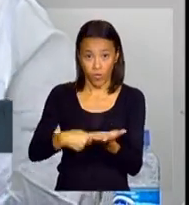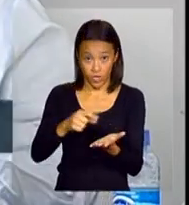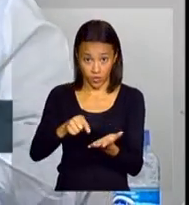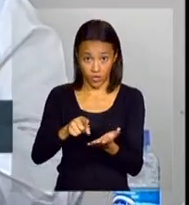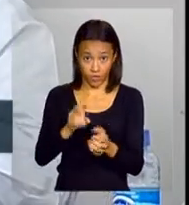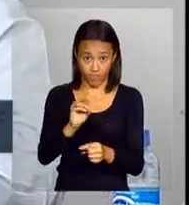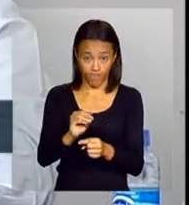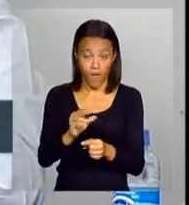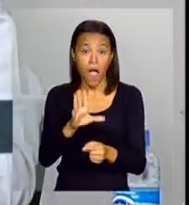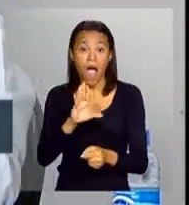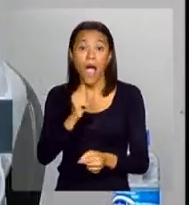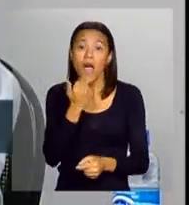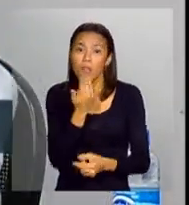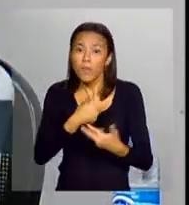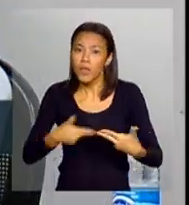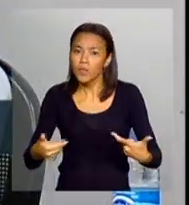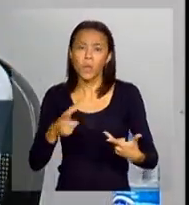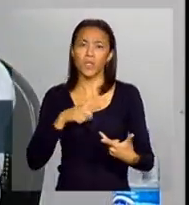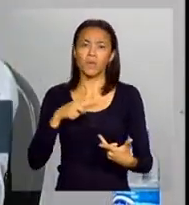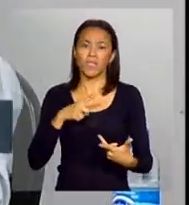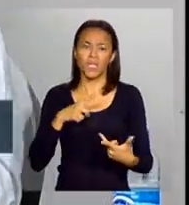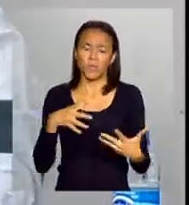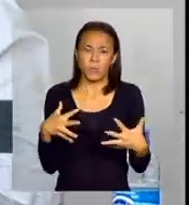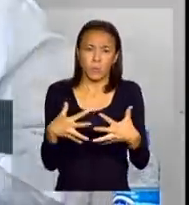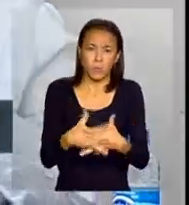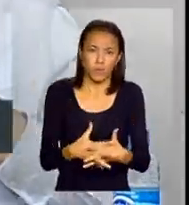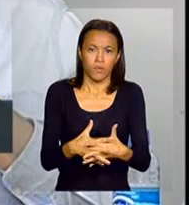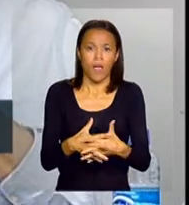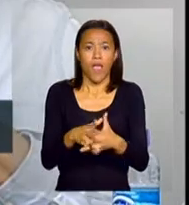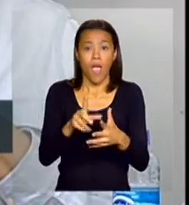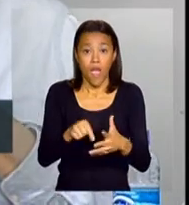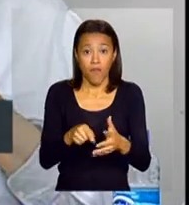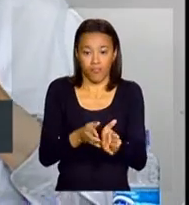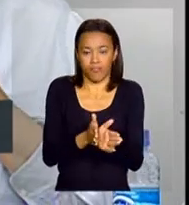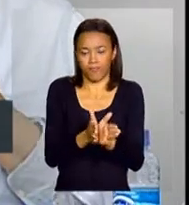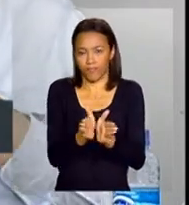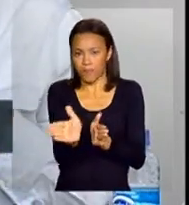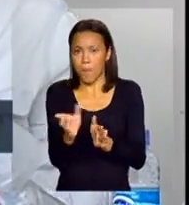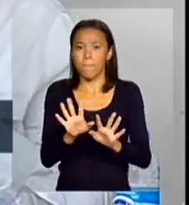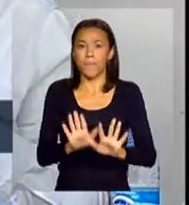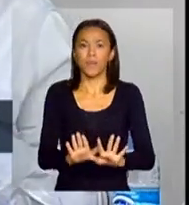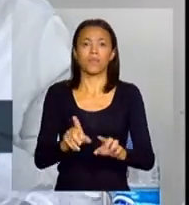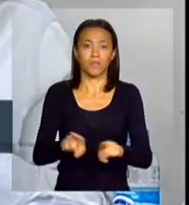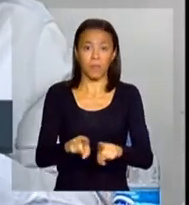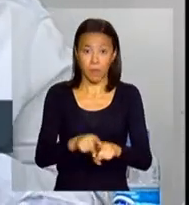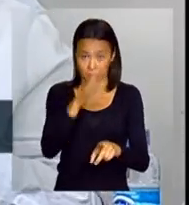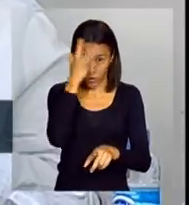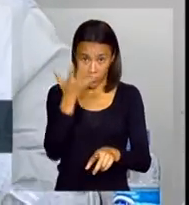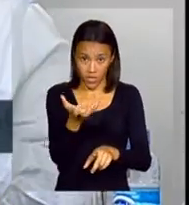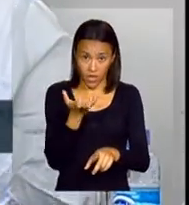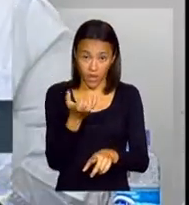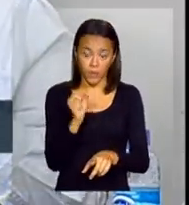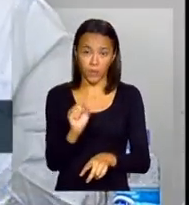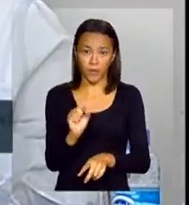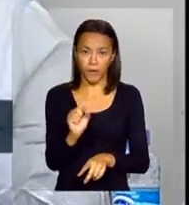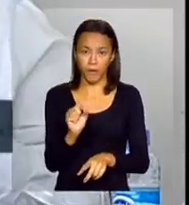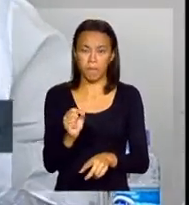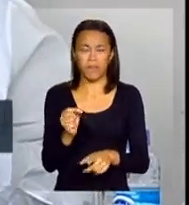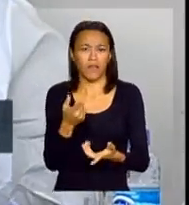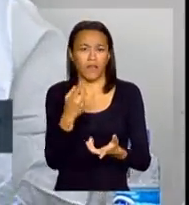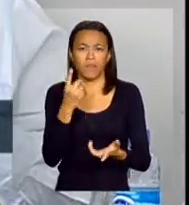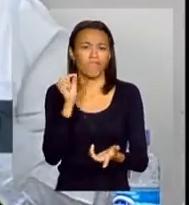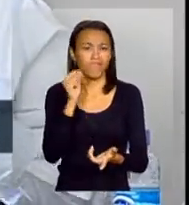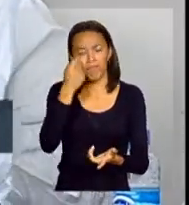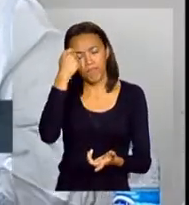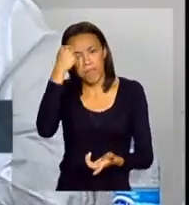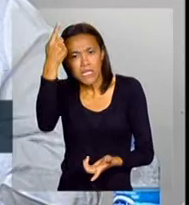alimentos, não tem conflito com Nagoya. Ao contrário, são convergentes. Então, portanto, pessoas que querem colocar ou criar